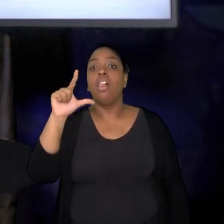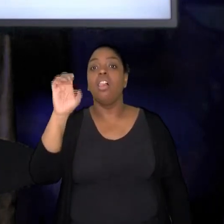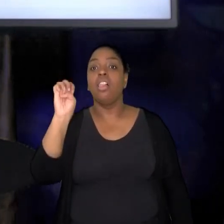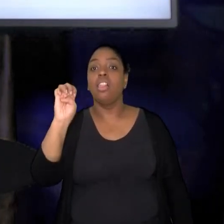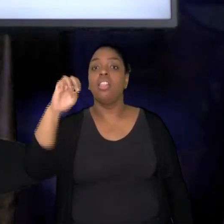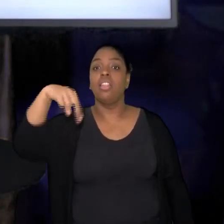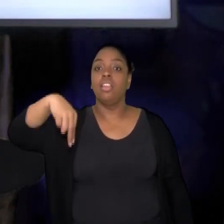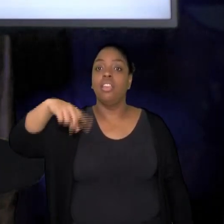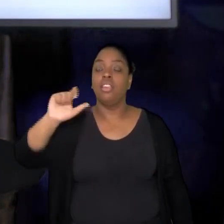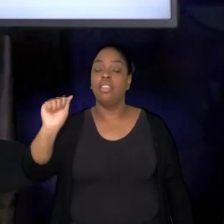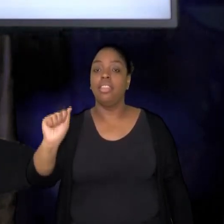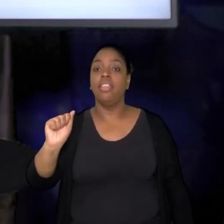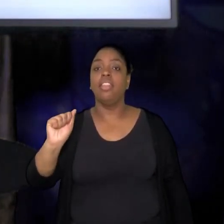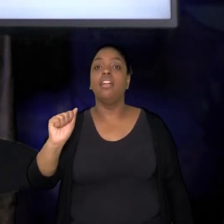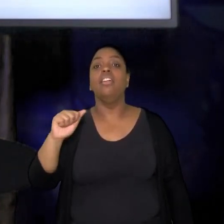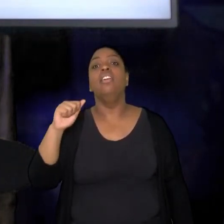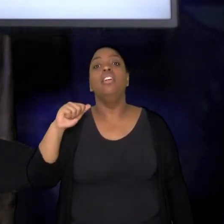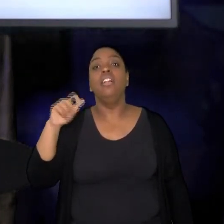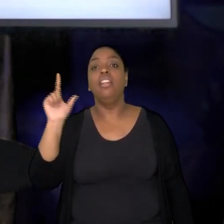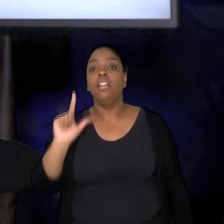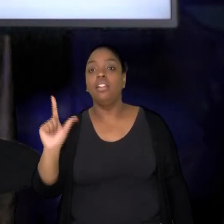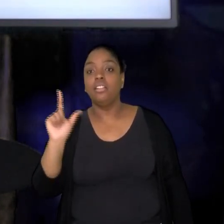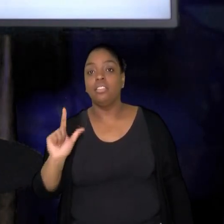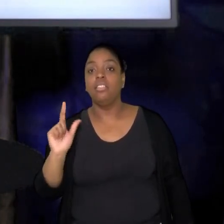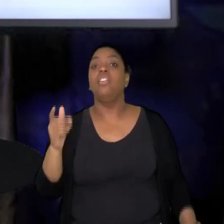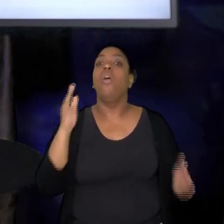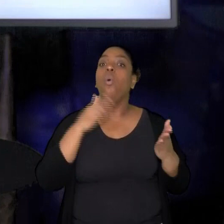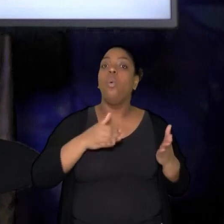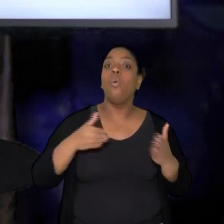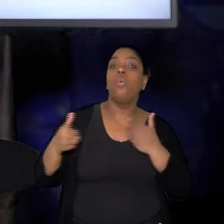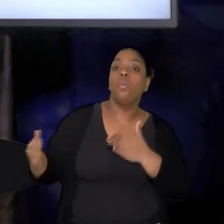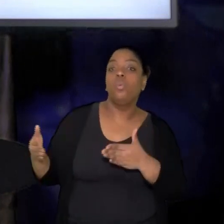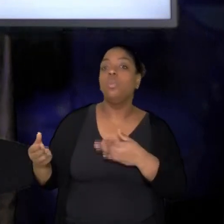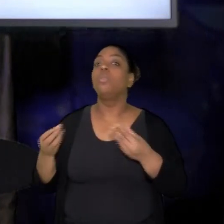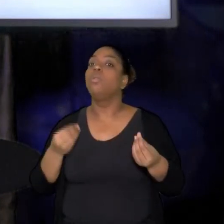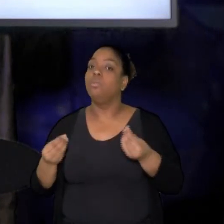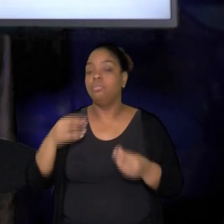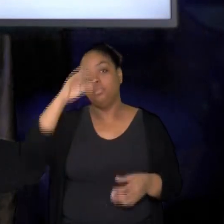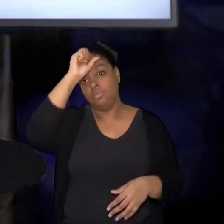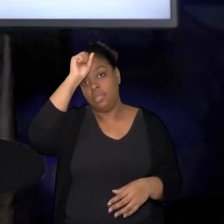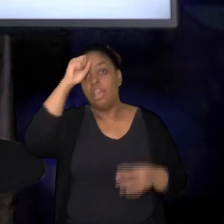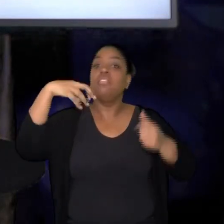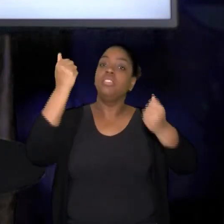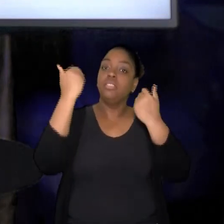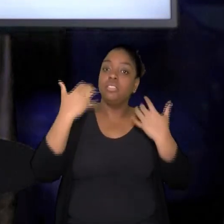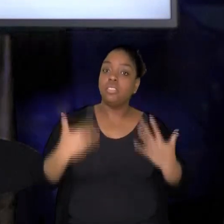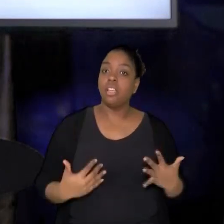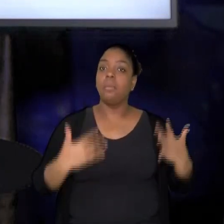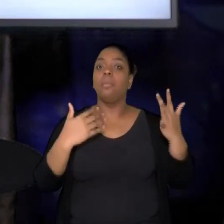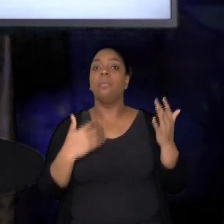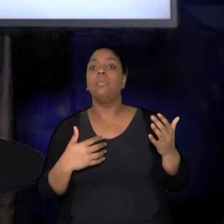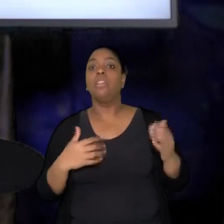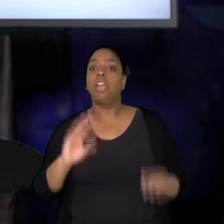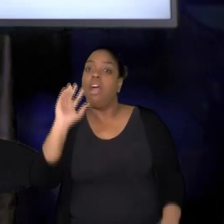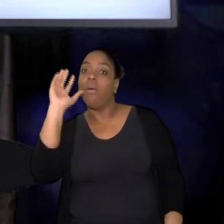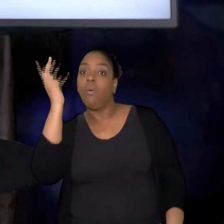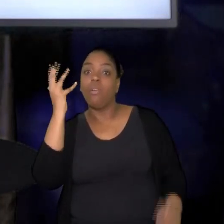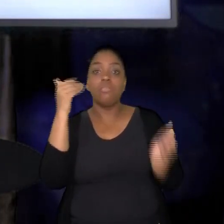sua organização. Ele sempre tenta explicar acontecimentos